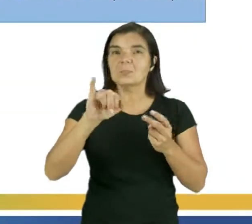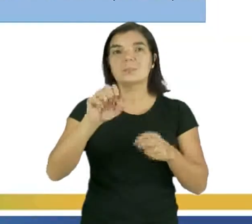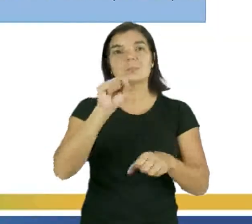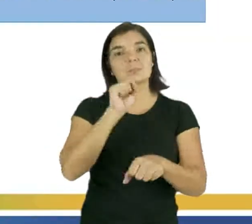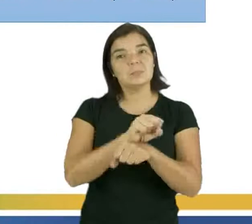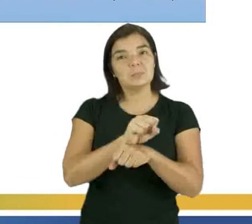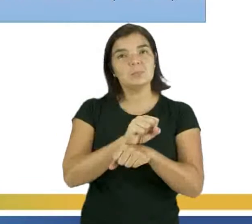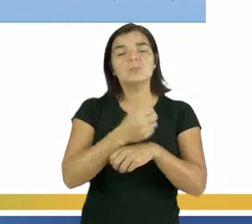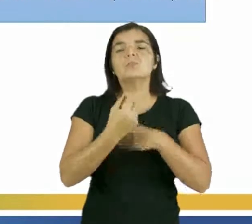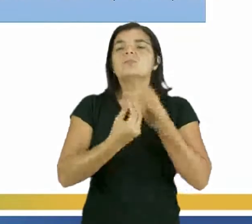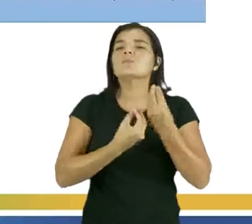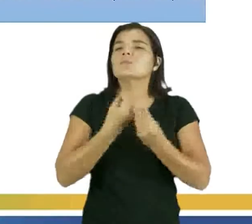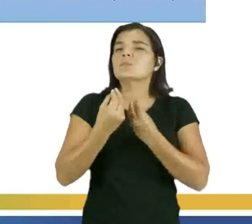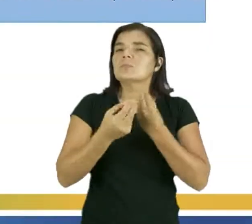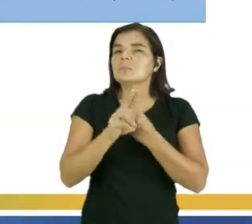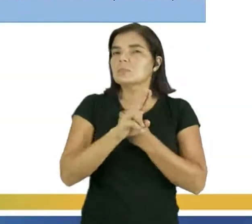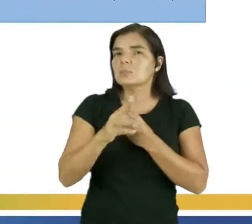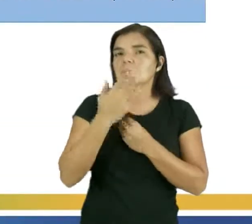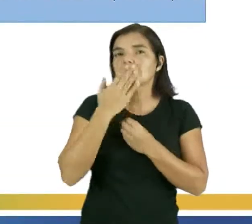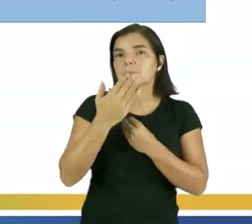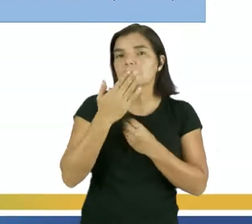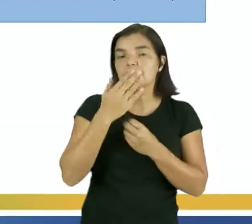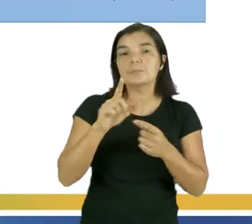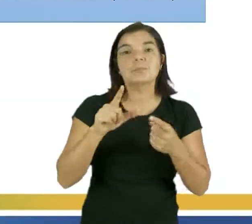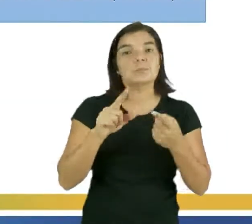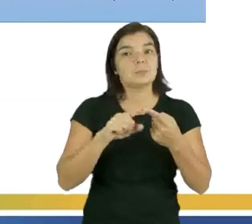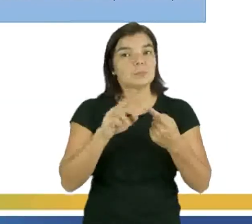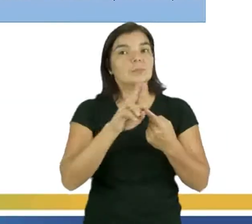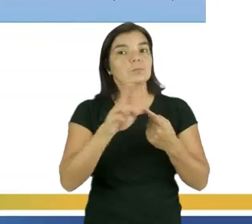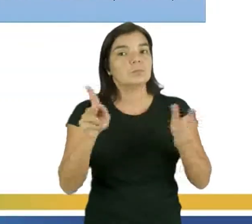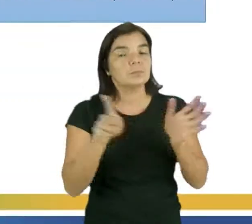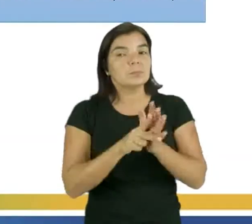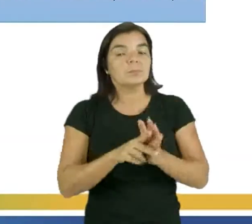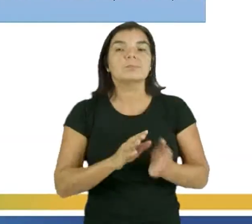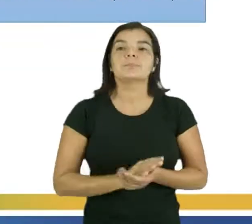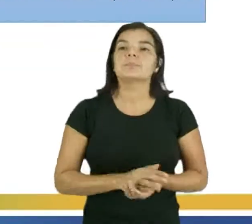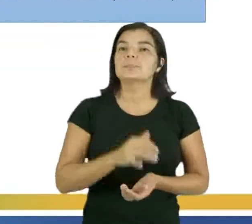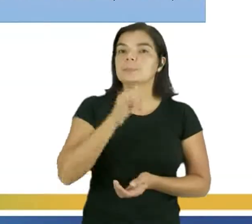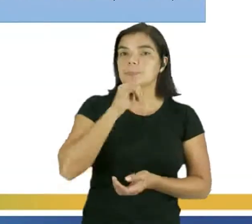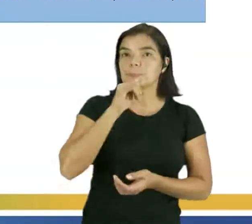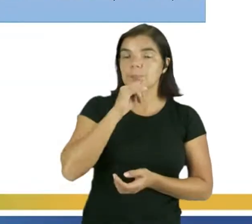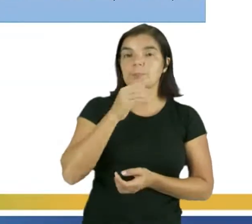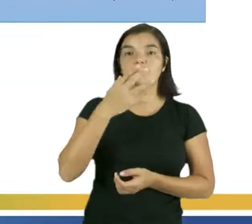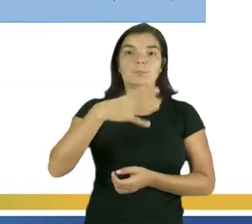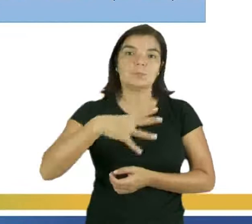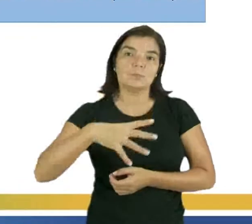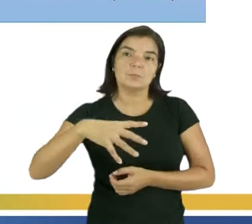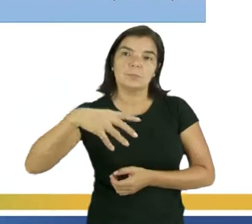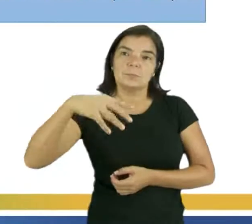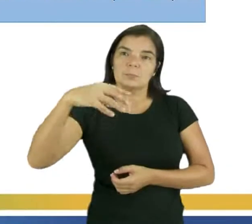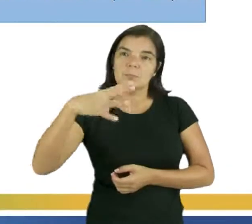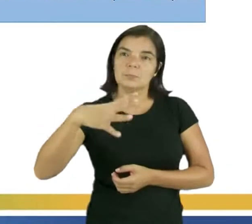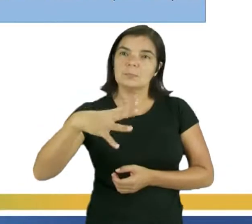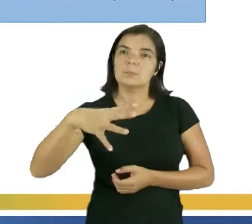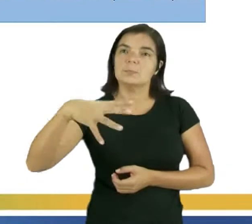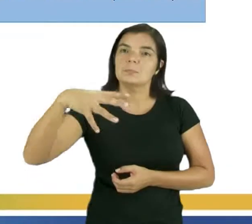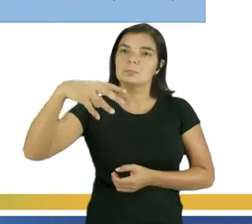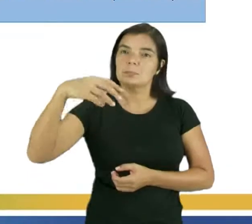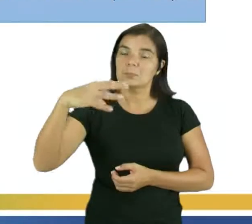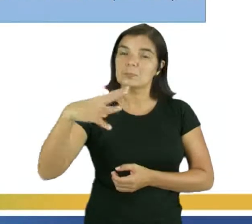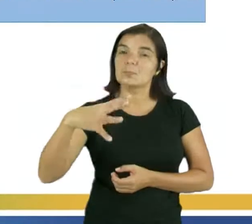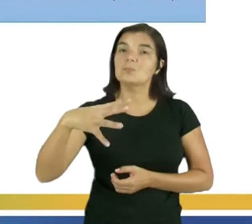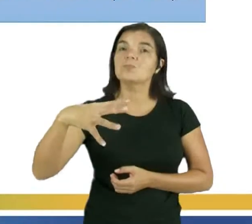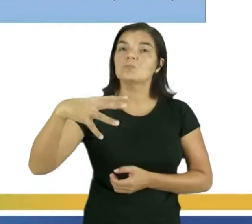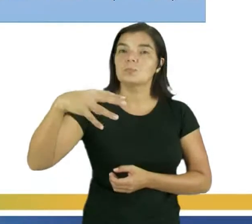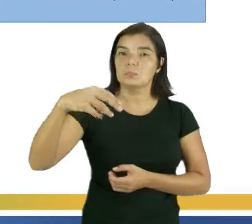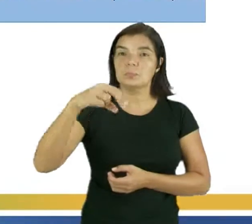parada. Como é que são chamadas esses tipos? Tem um nome específico. Quando é na forma de água-viva, por exemplo, na forma de uma medusa, eles